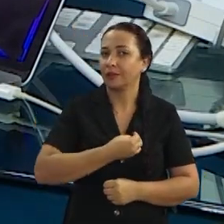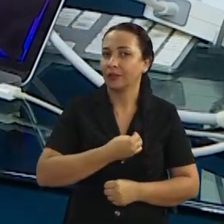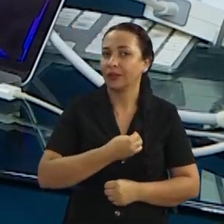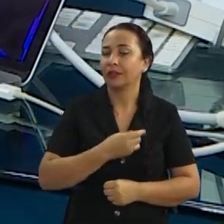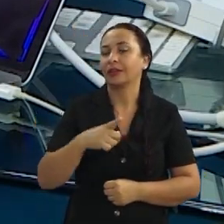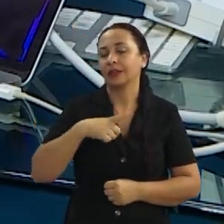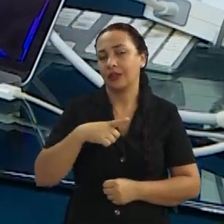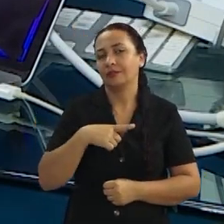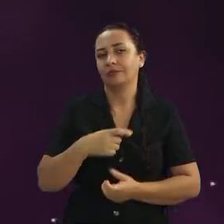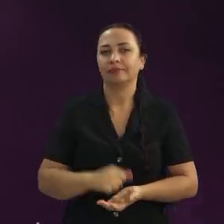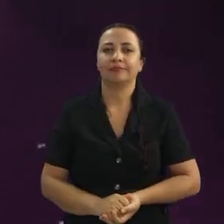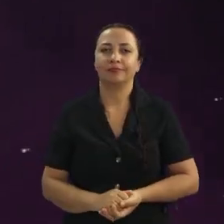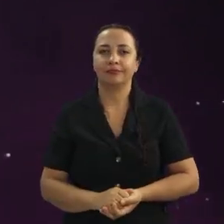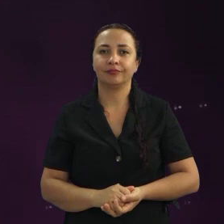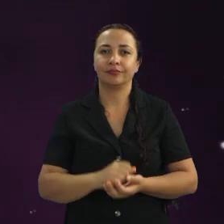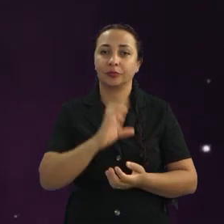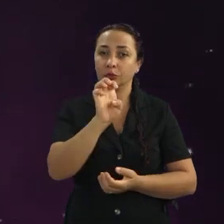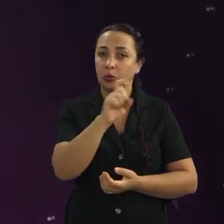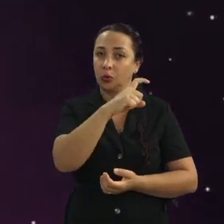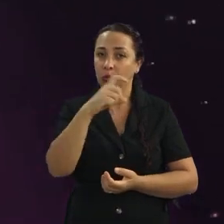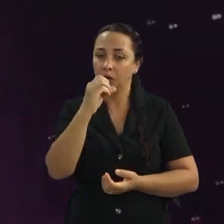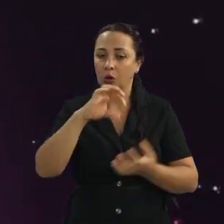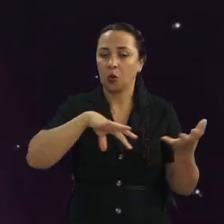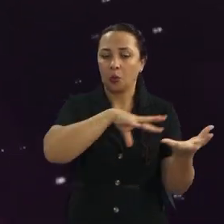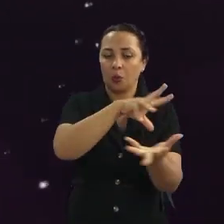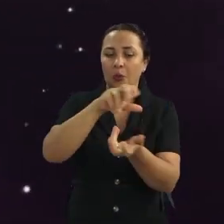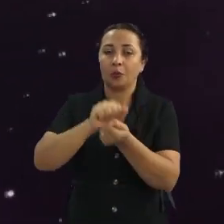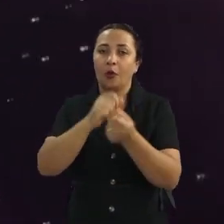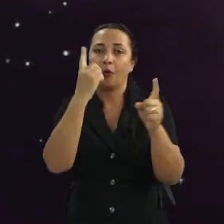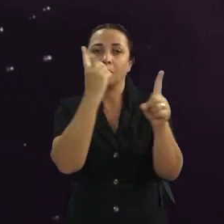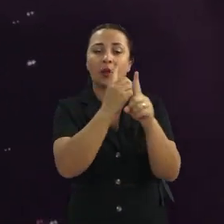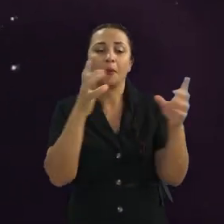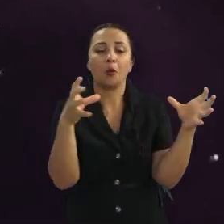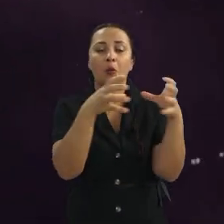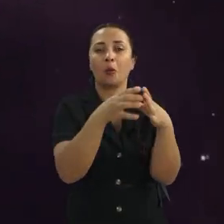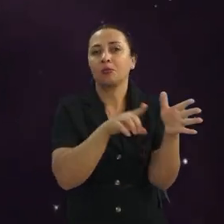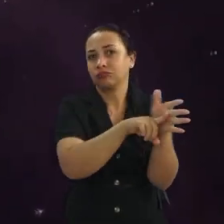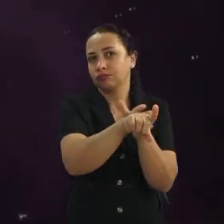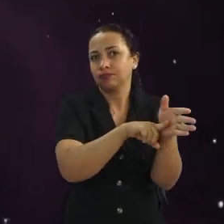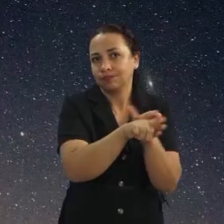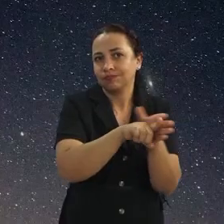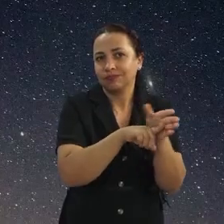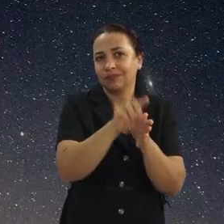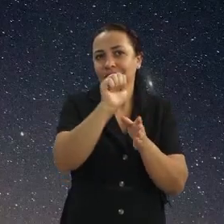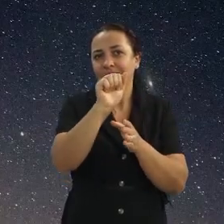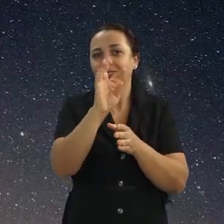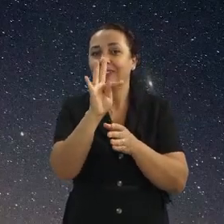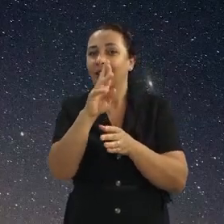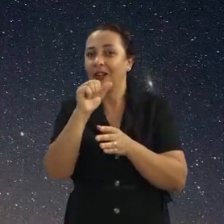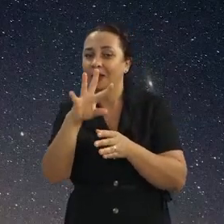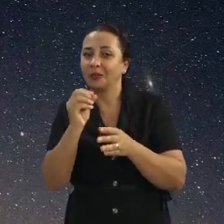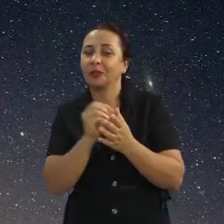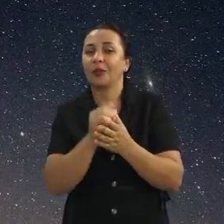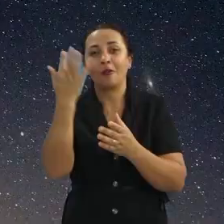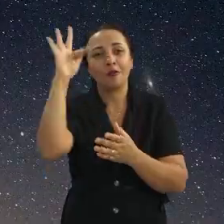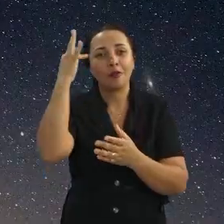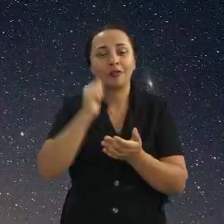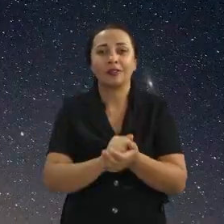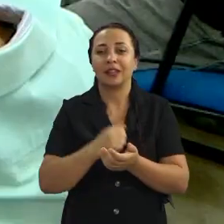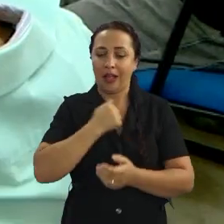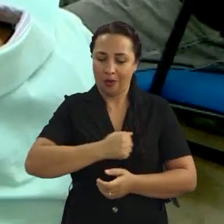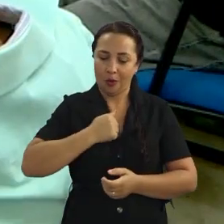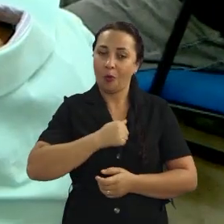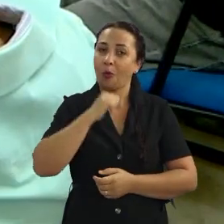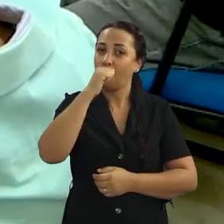para que a vida se Estabeleça foi descoberto por um grupo internacional de astrofísicos em agosto de